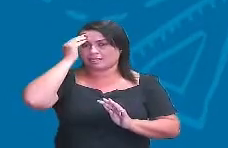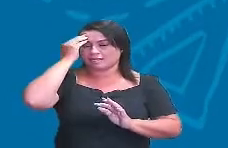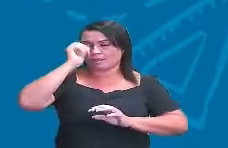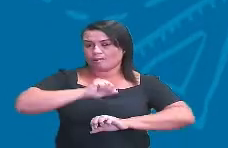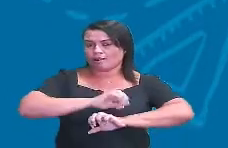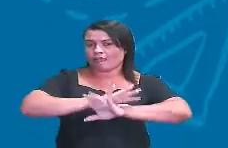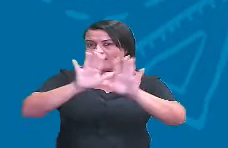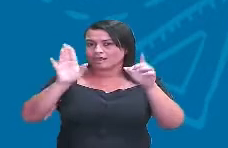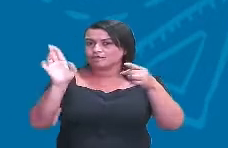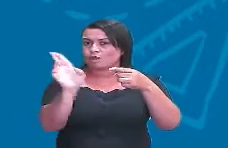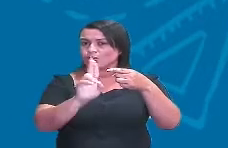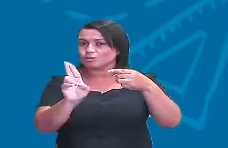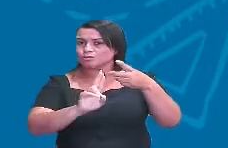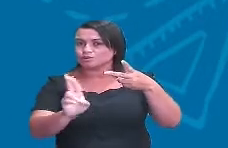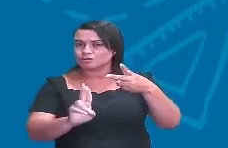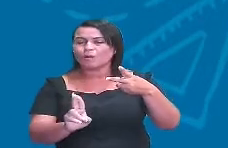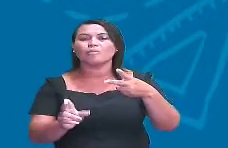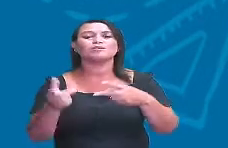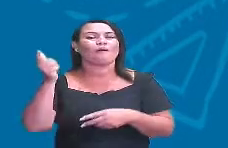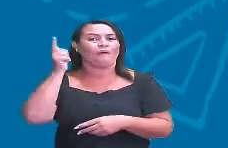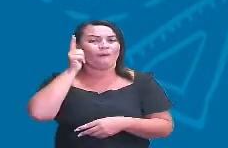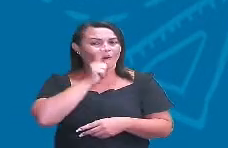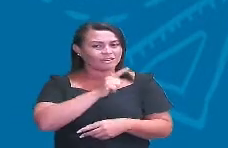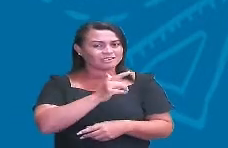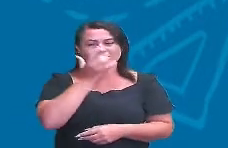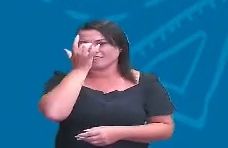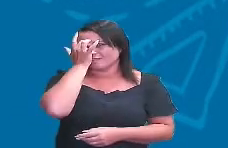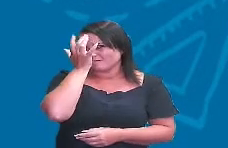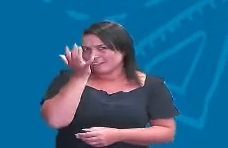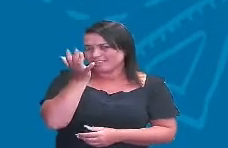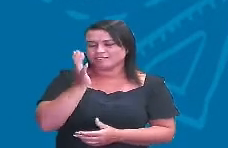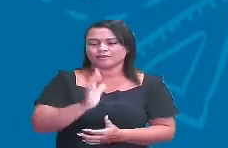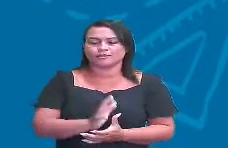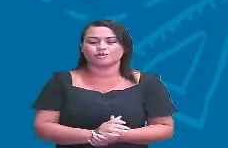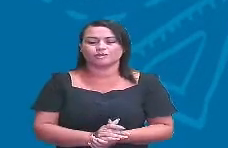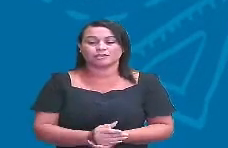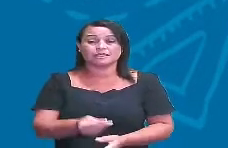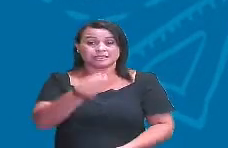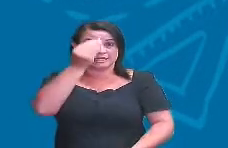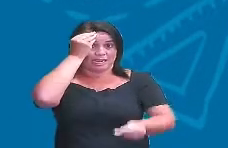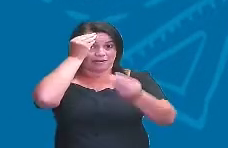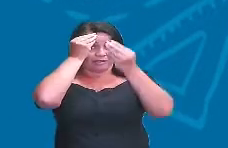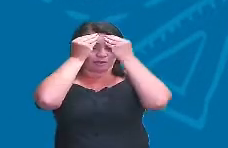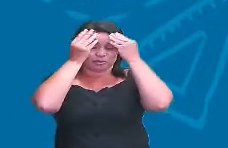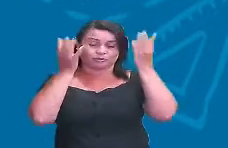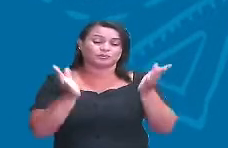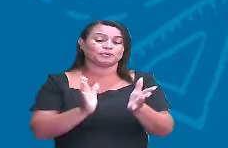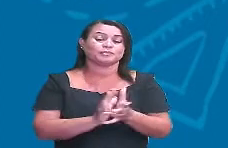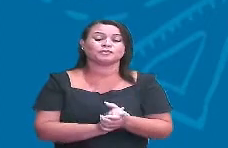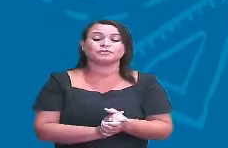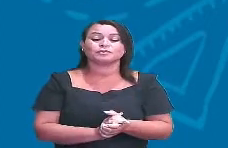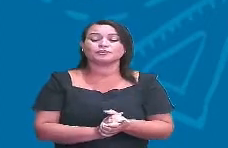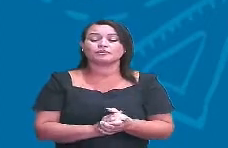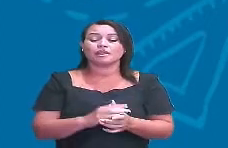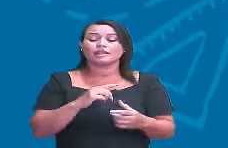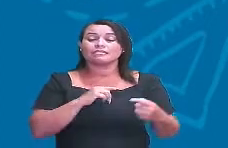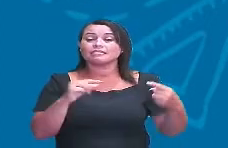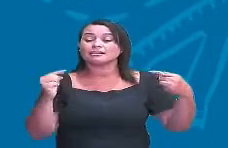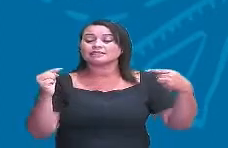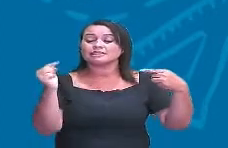nomes, a gente observa que acaba se tornando fácil, né? Gravarmos esses nomes. Os